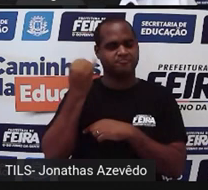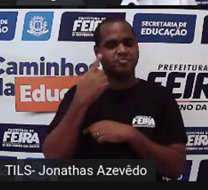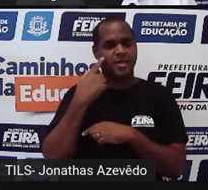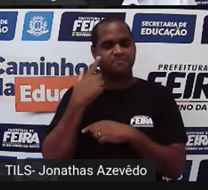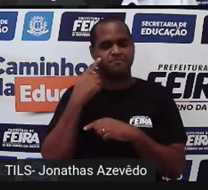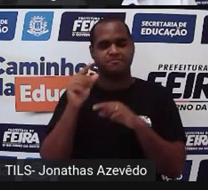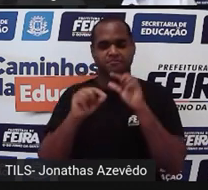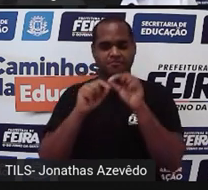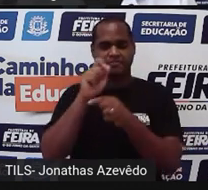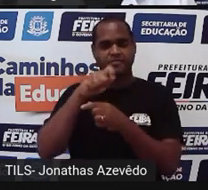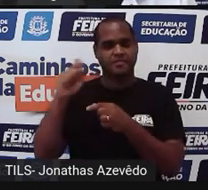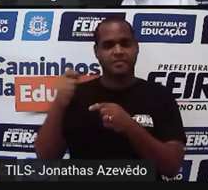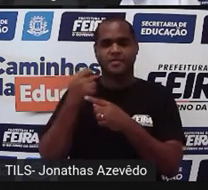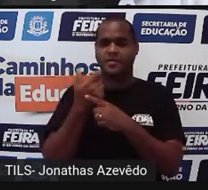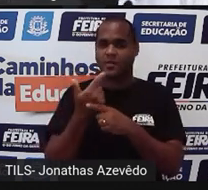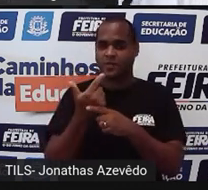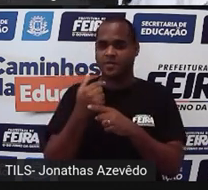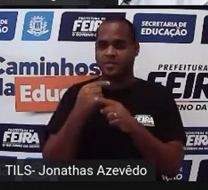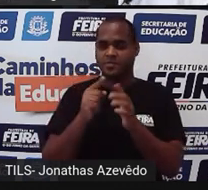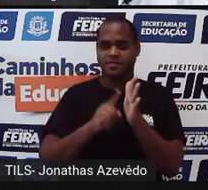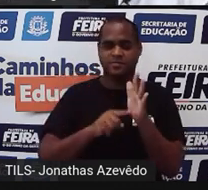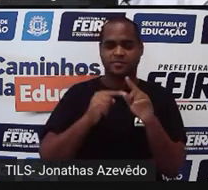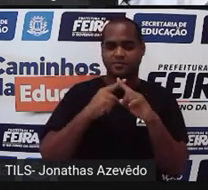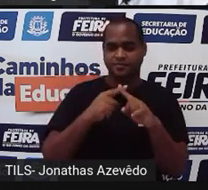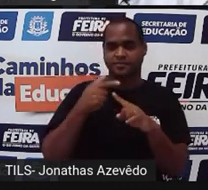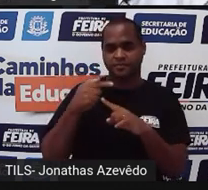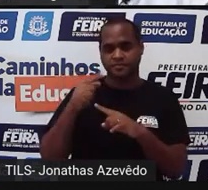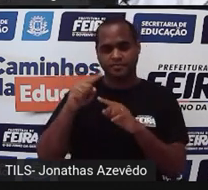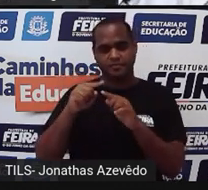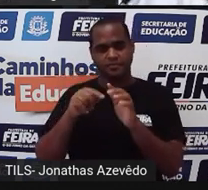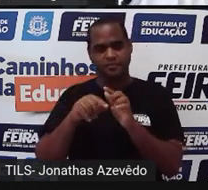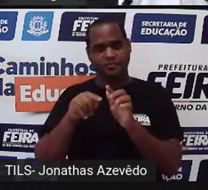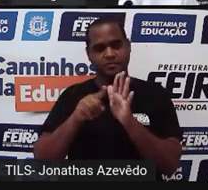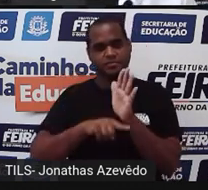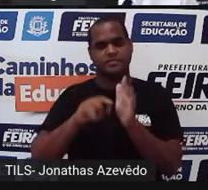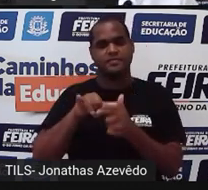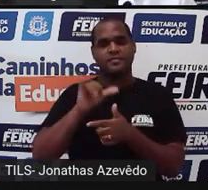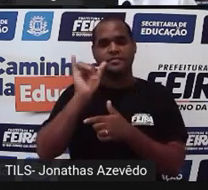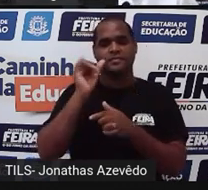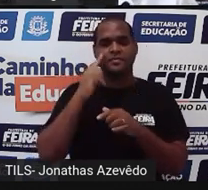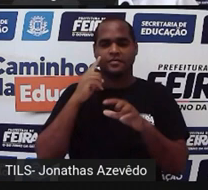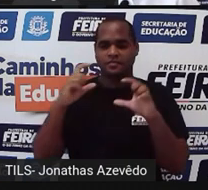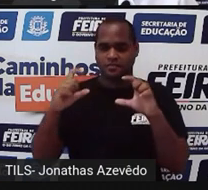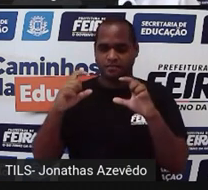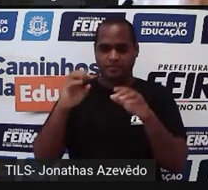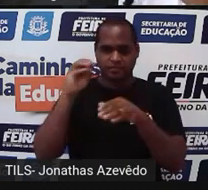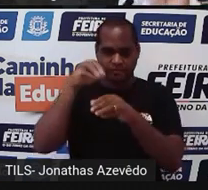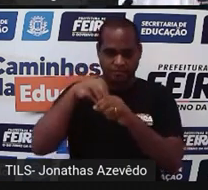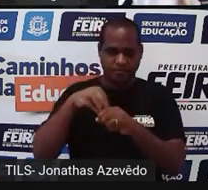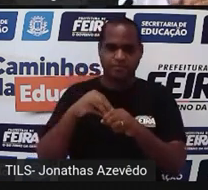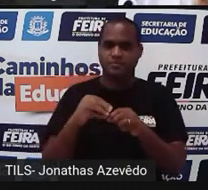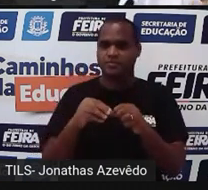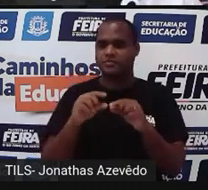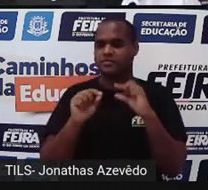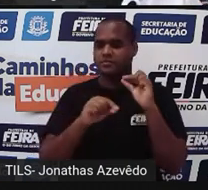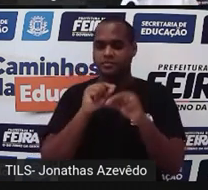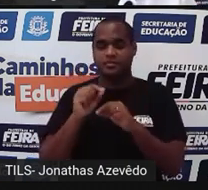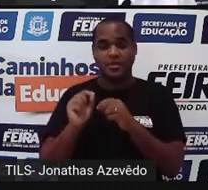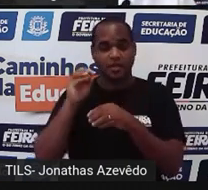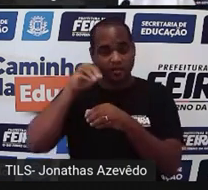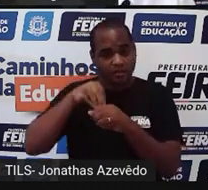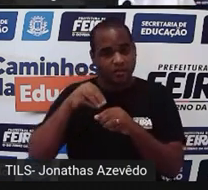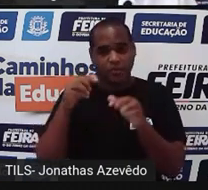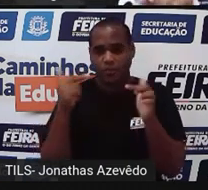tá? 12 vezes 7 menos Y, 7 menos Y vem dentro dos parênteses. Porque se não vier dentro